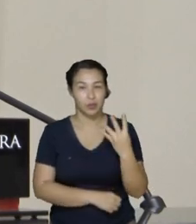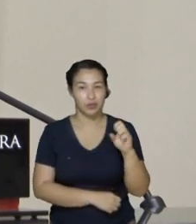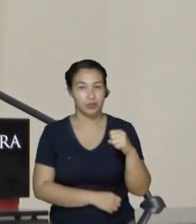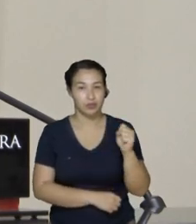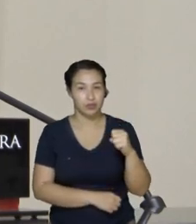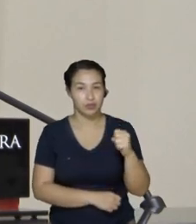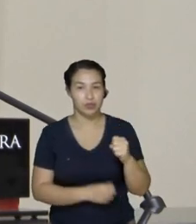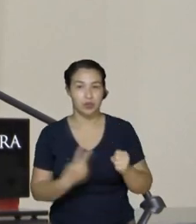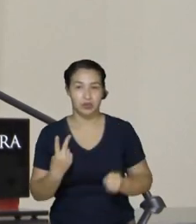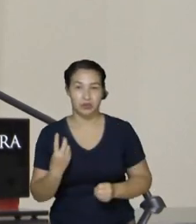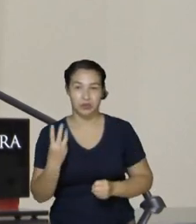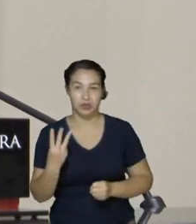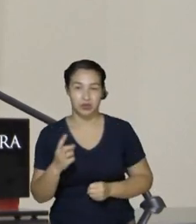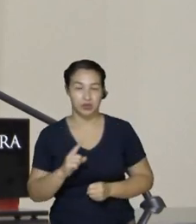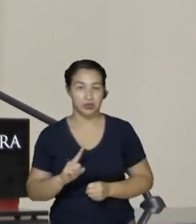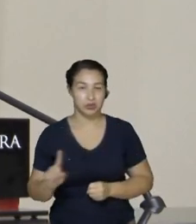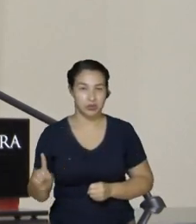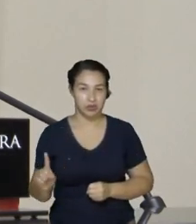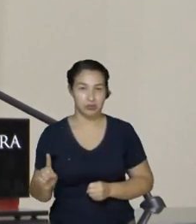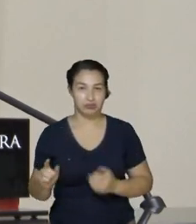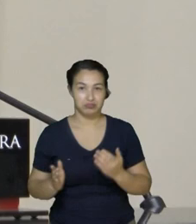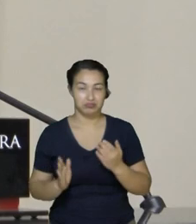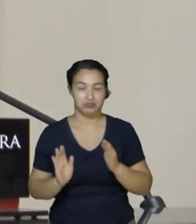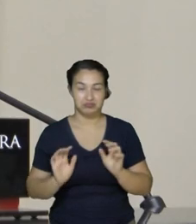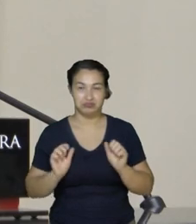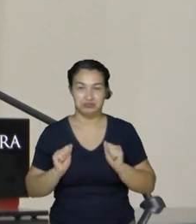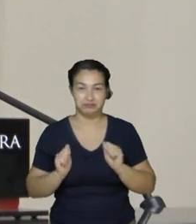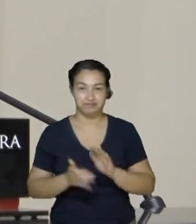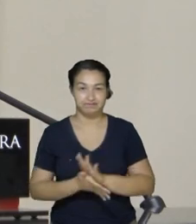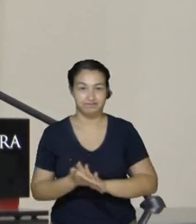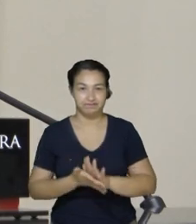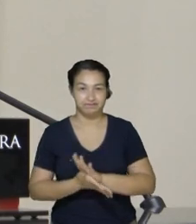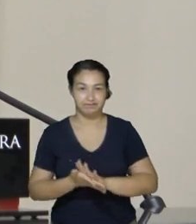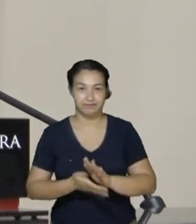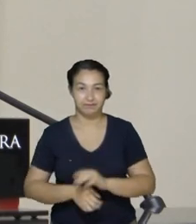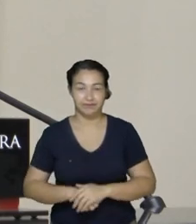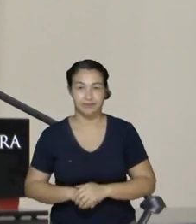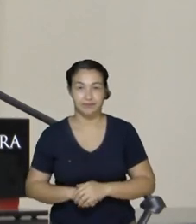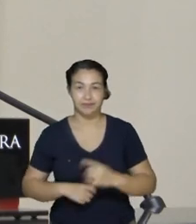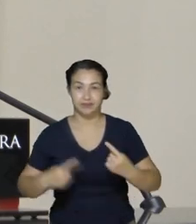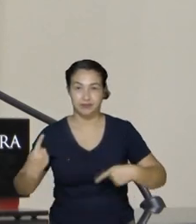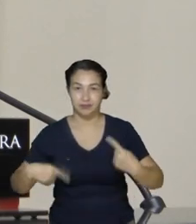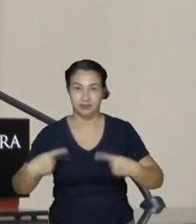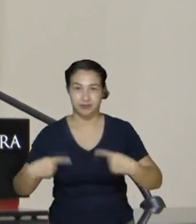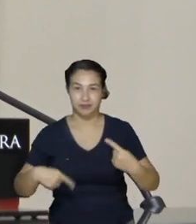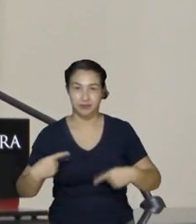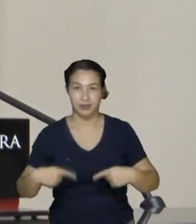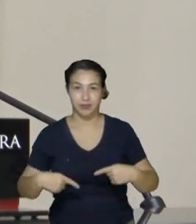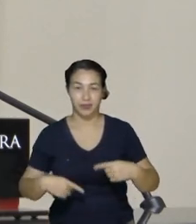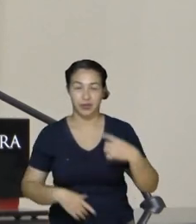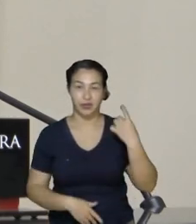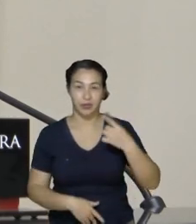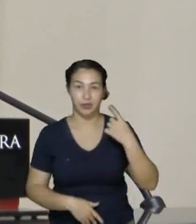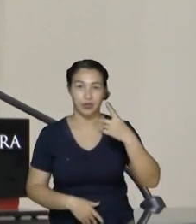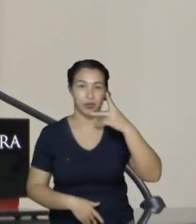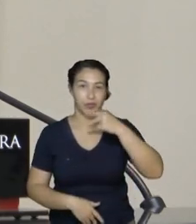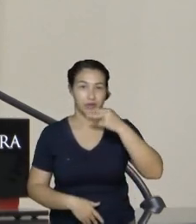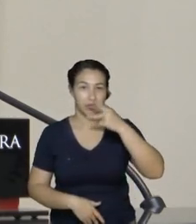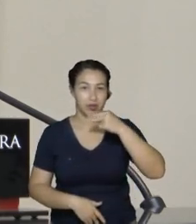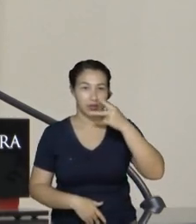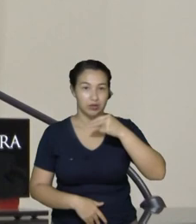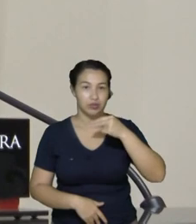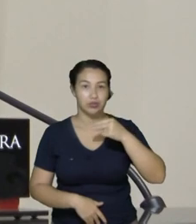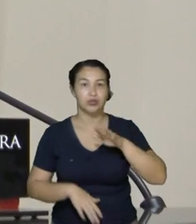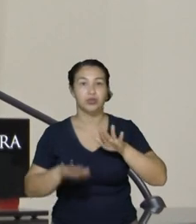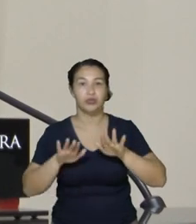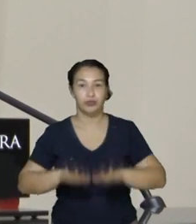e 23 votos não e nenhuma abstenção. Após ser discutido pelo senhor deputado Kennedy Nunes, foi